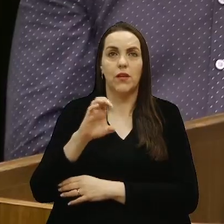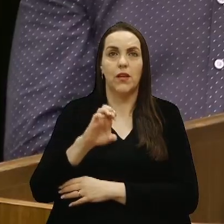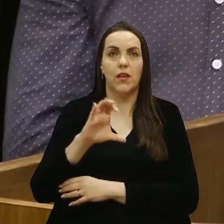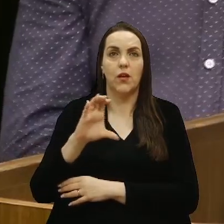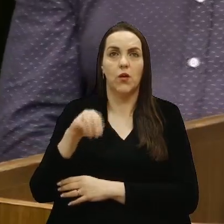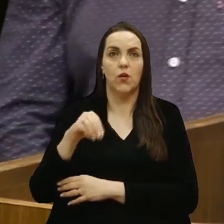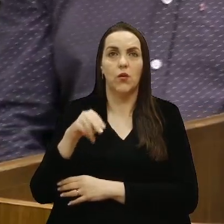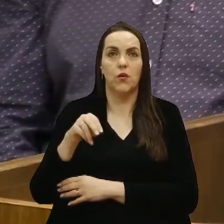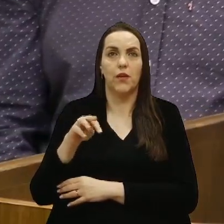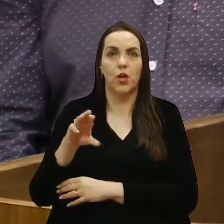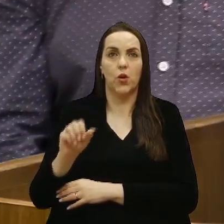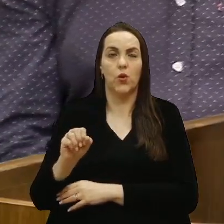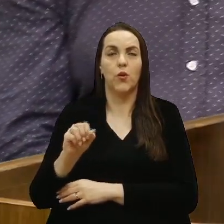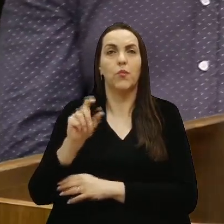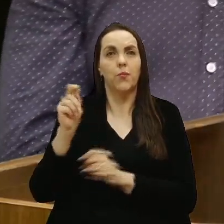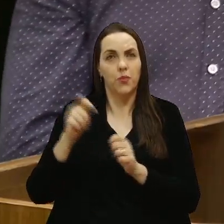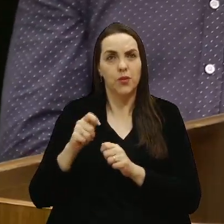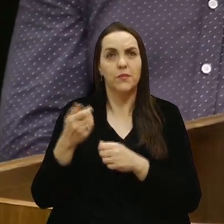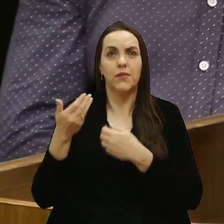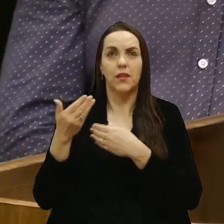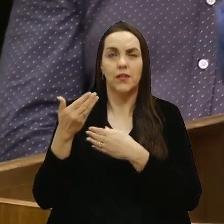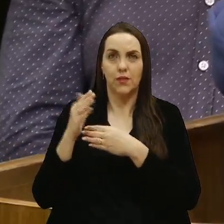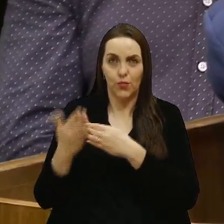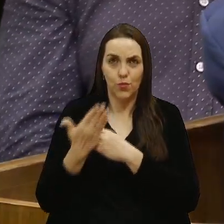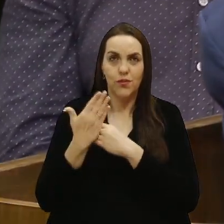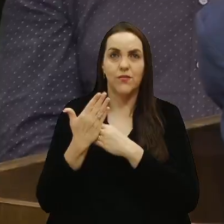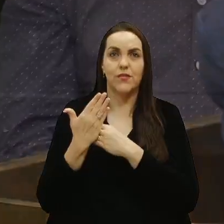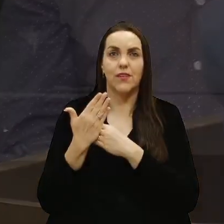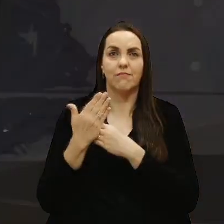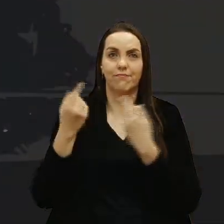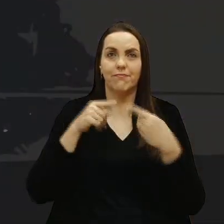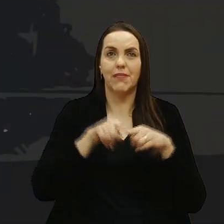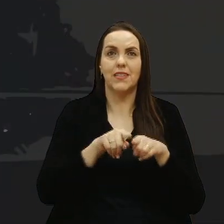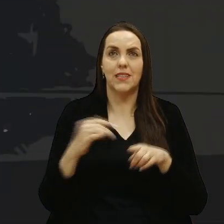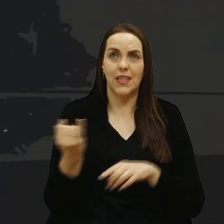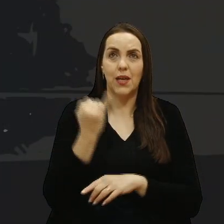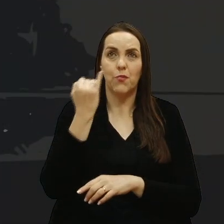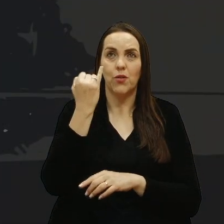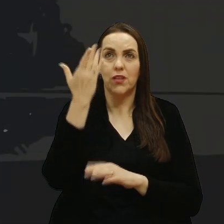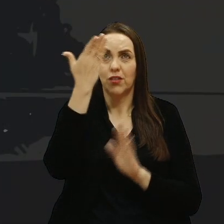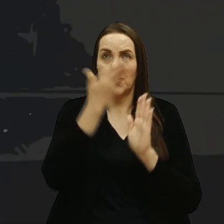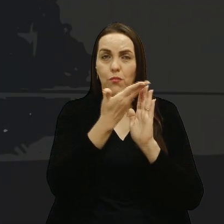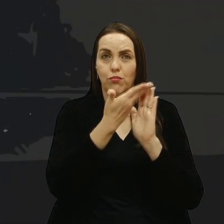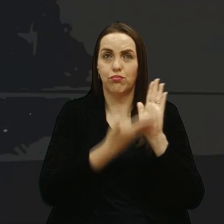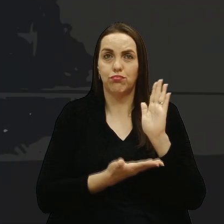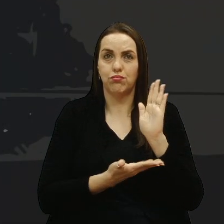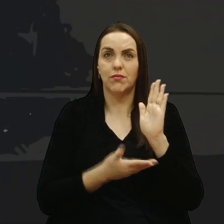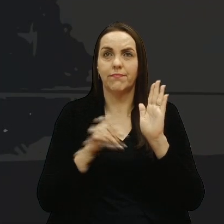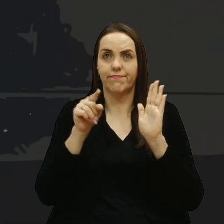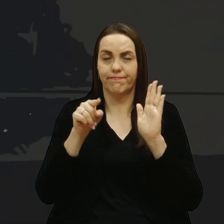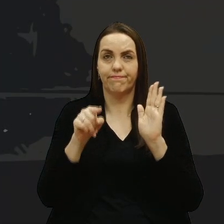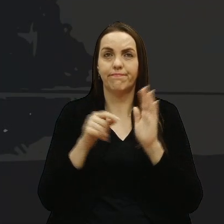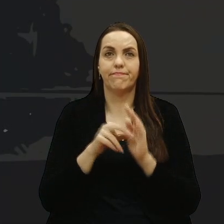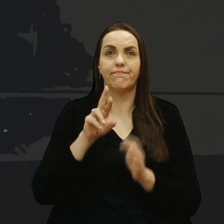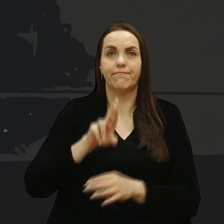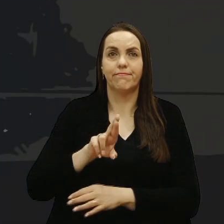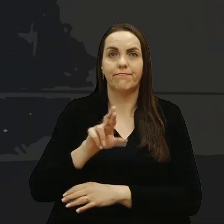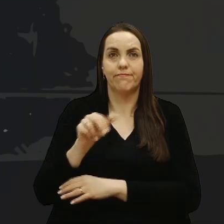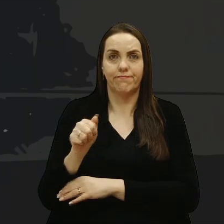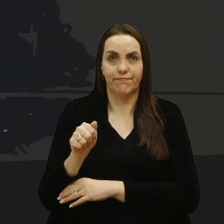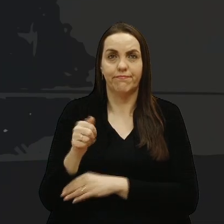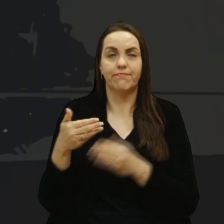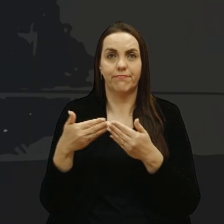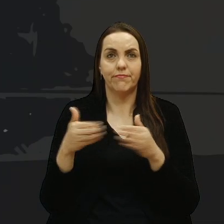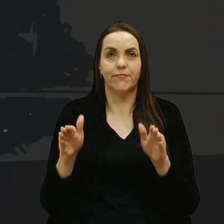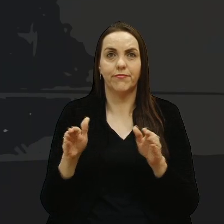possam colaborar. Nós estamos com parceiros bem importantes, como vocês percebem aí. Nós vamos estar no RA, na